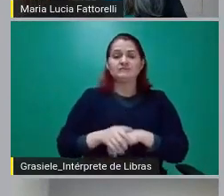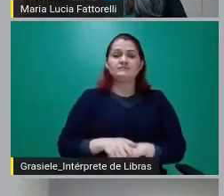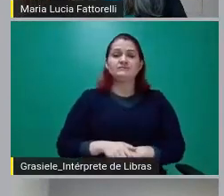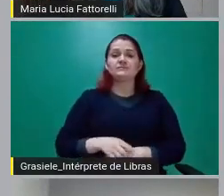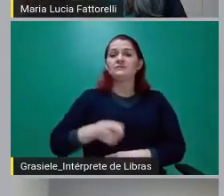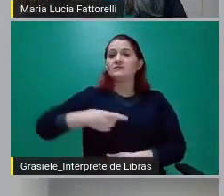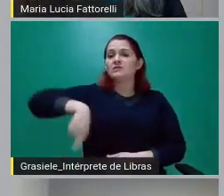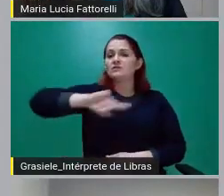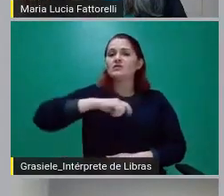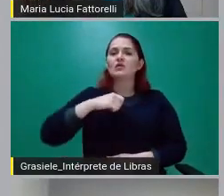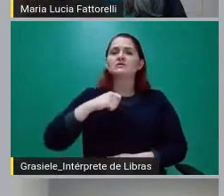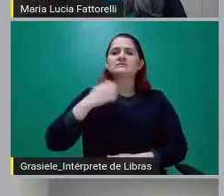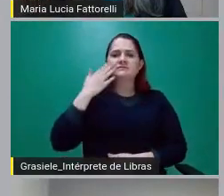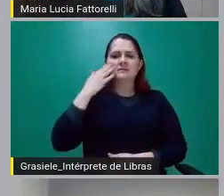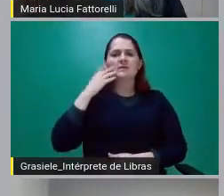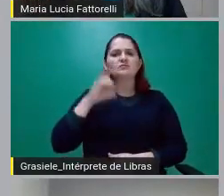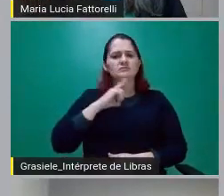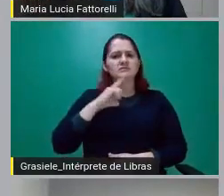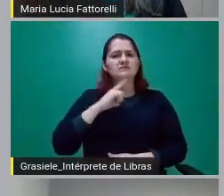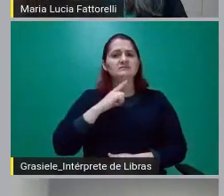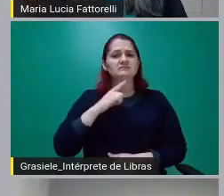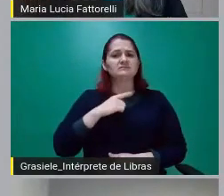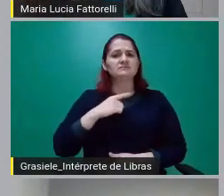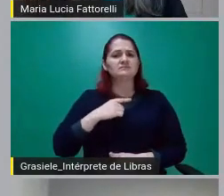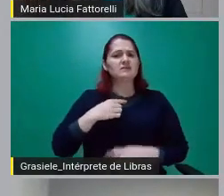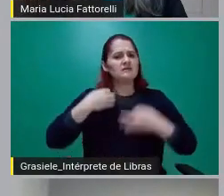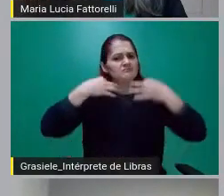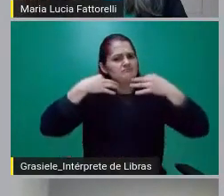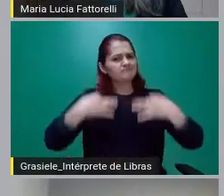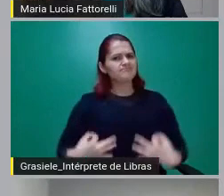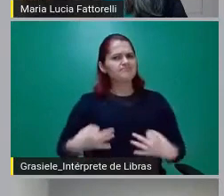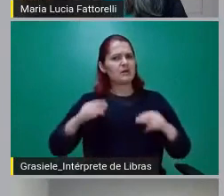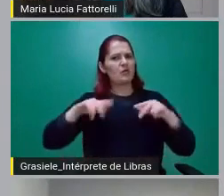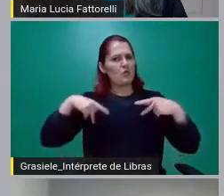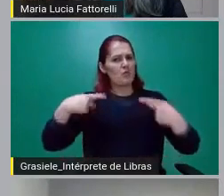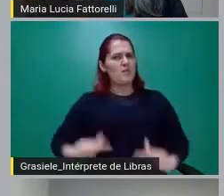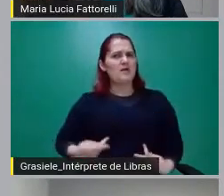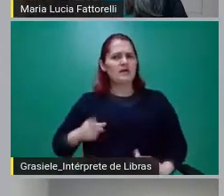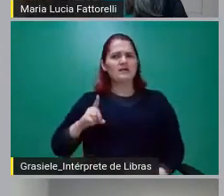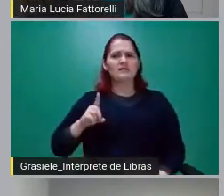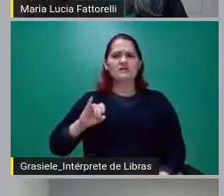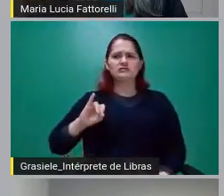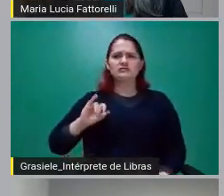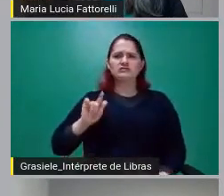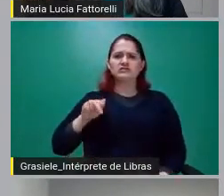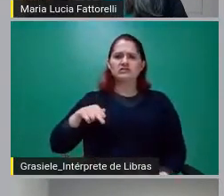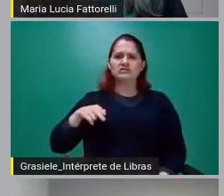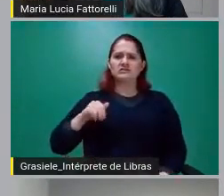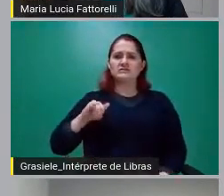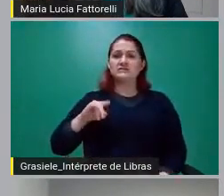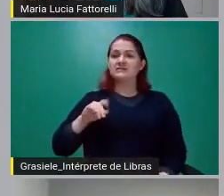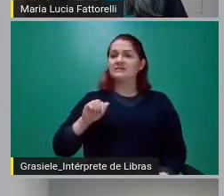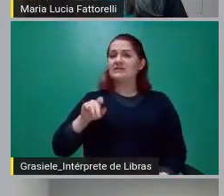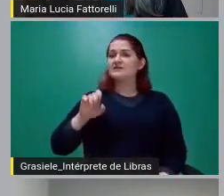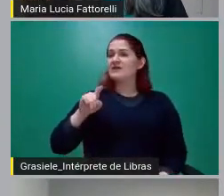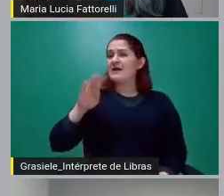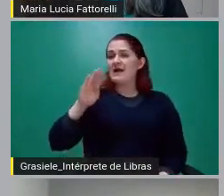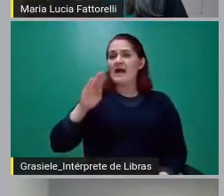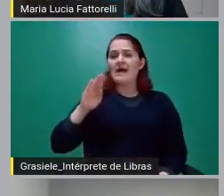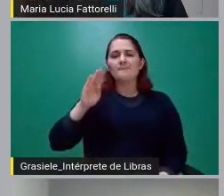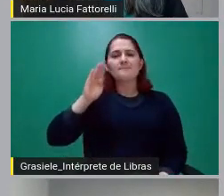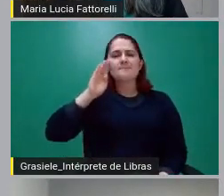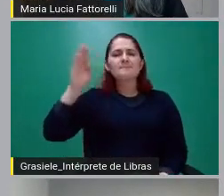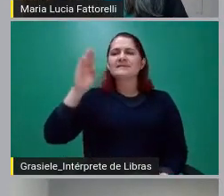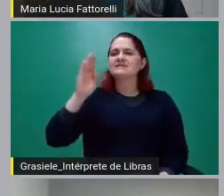a dignidade humana como fundamento da República Brasileira e tantos outros objetivos, de alguns deles eu vou